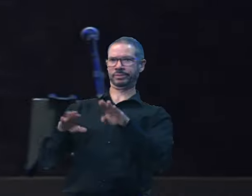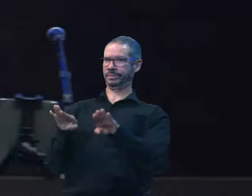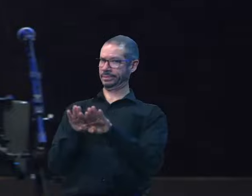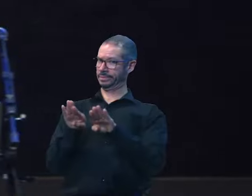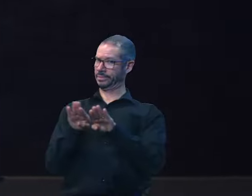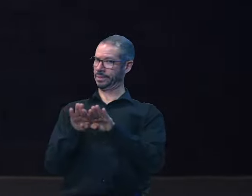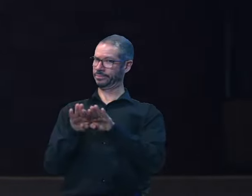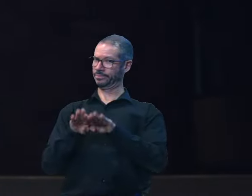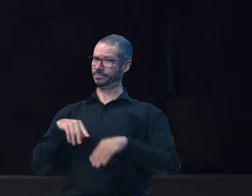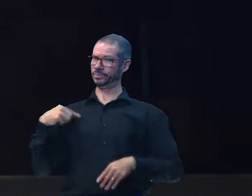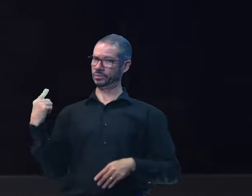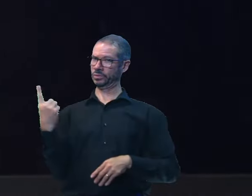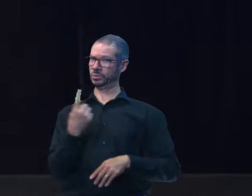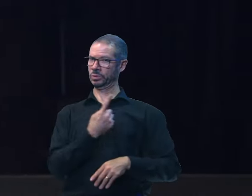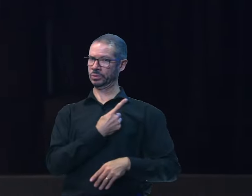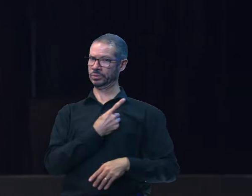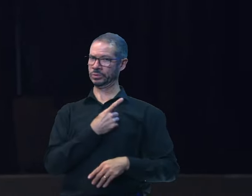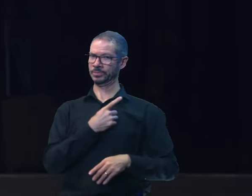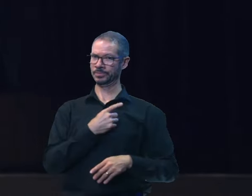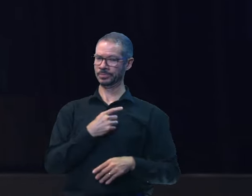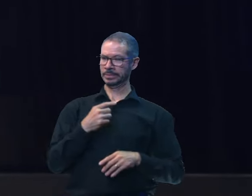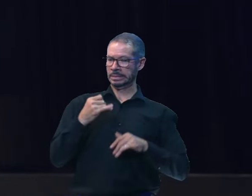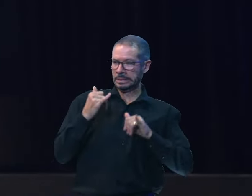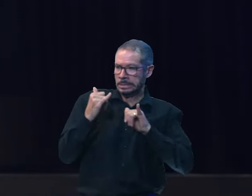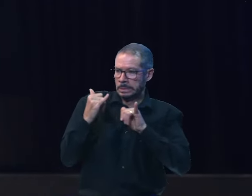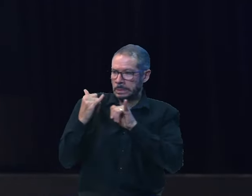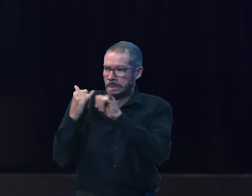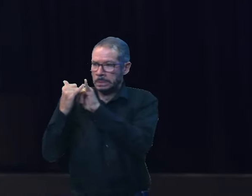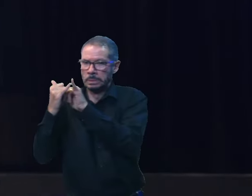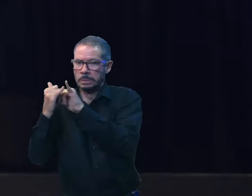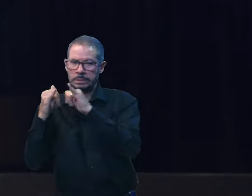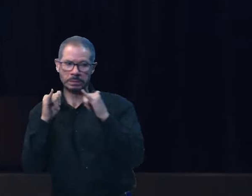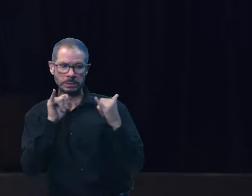E cabe a nós perdoar.